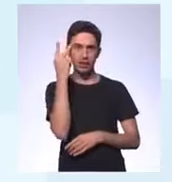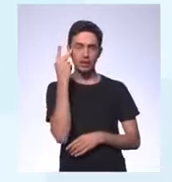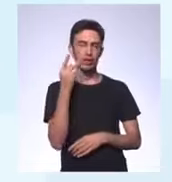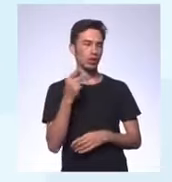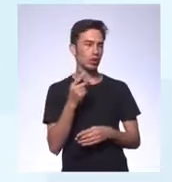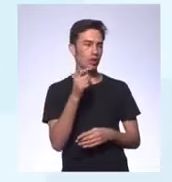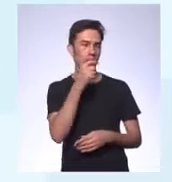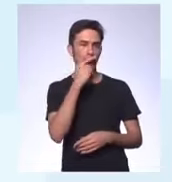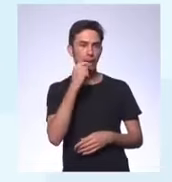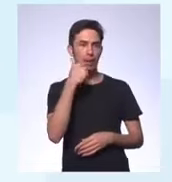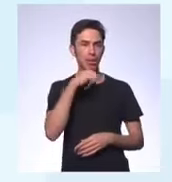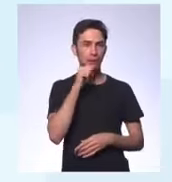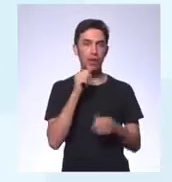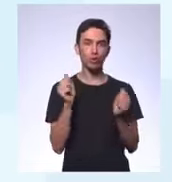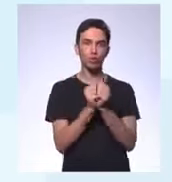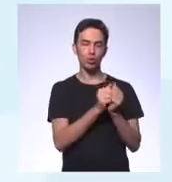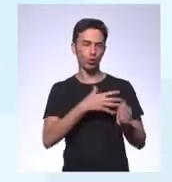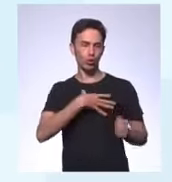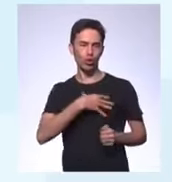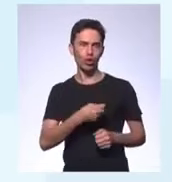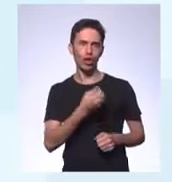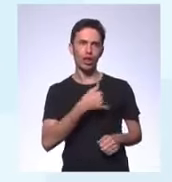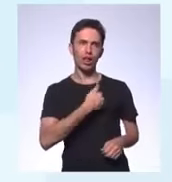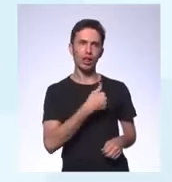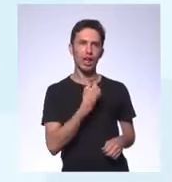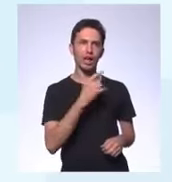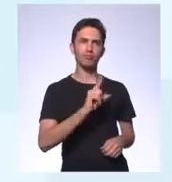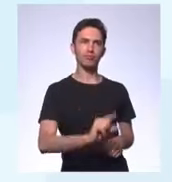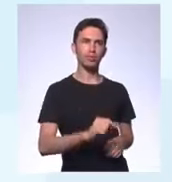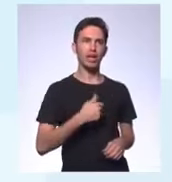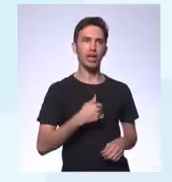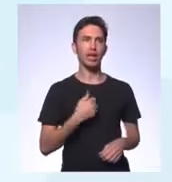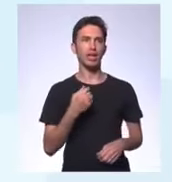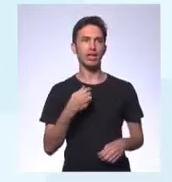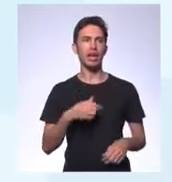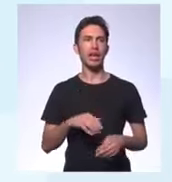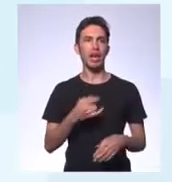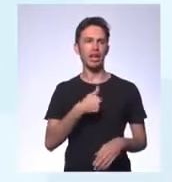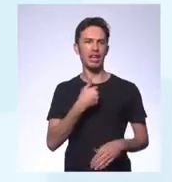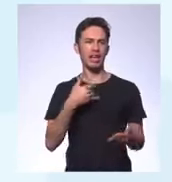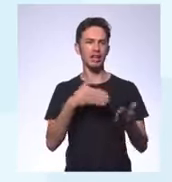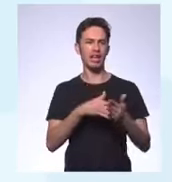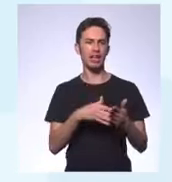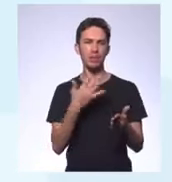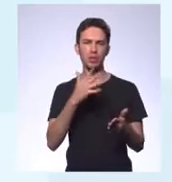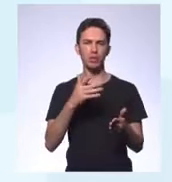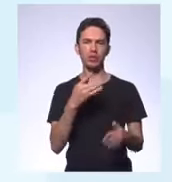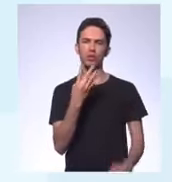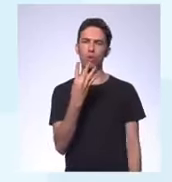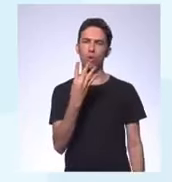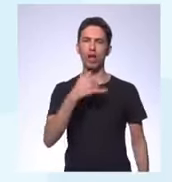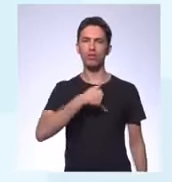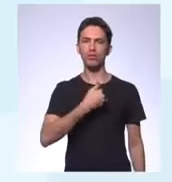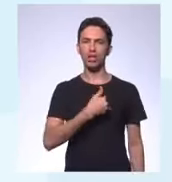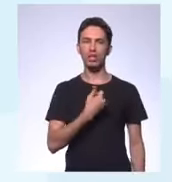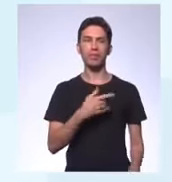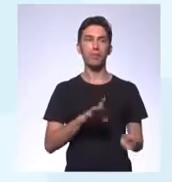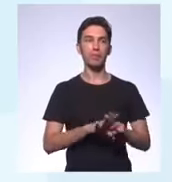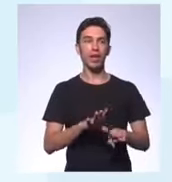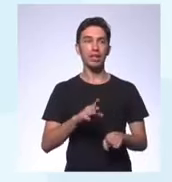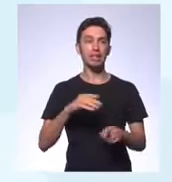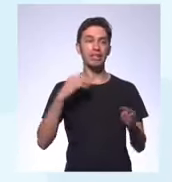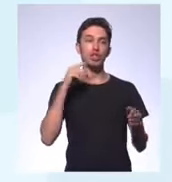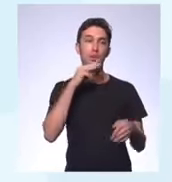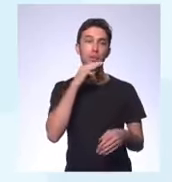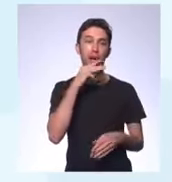de 4 anos. Desde março, o país tem vivido restrições quanto a reuniões com muitas pessoas. Porém, a